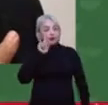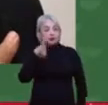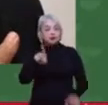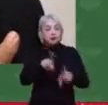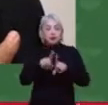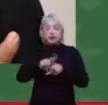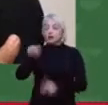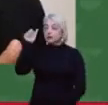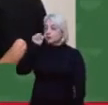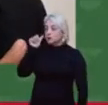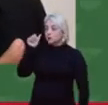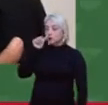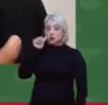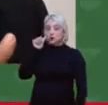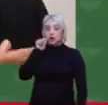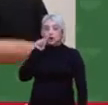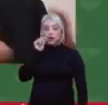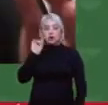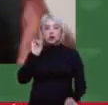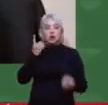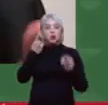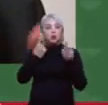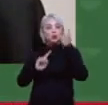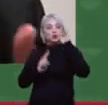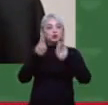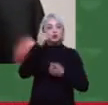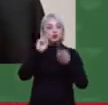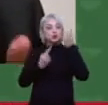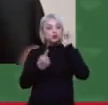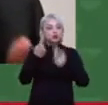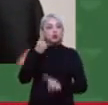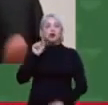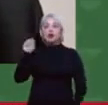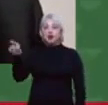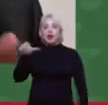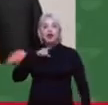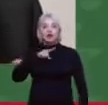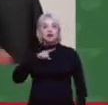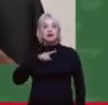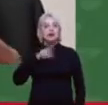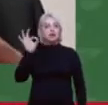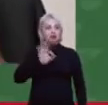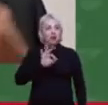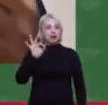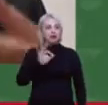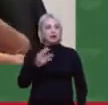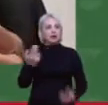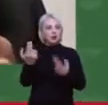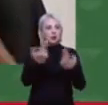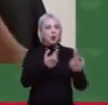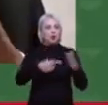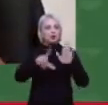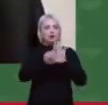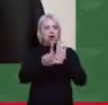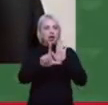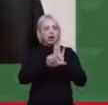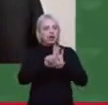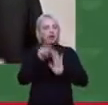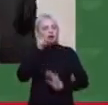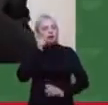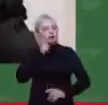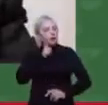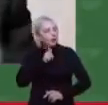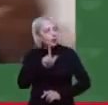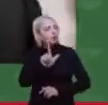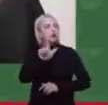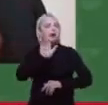nas mulheres chilenas, que lá tem paridade do ponto de vista da lei e as mulheres conquistaram